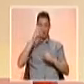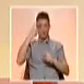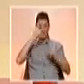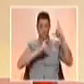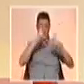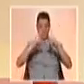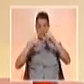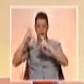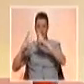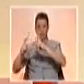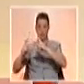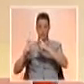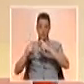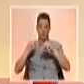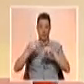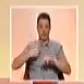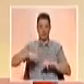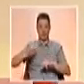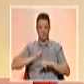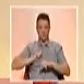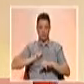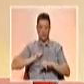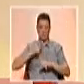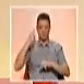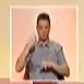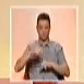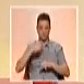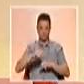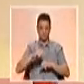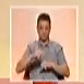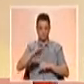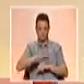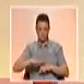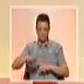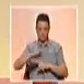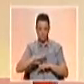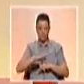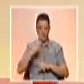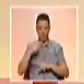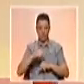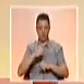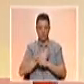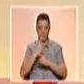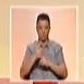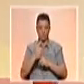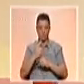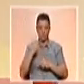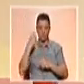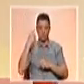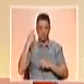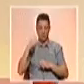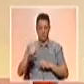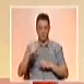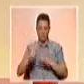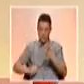alguns locais, Andaluzia é verdadeiramente, vai ser um case study num curto espaço de tempo, porque realmente